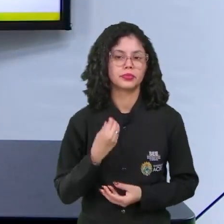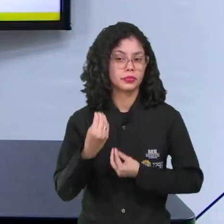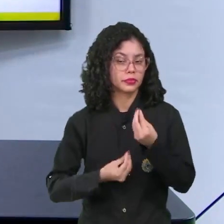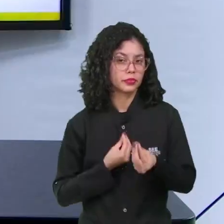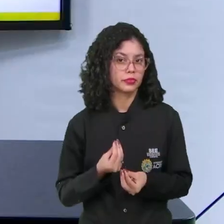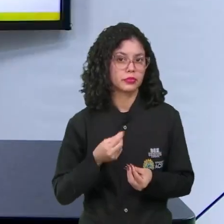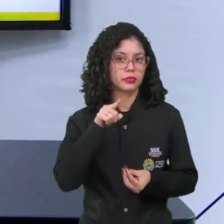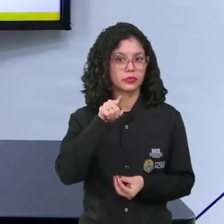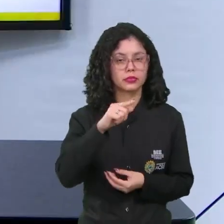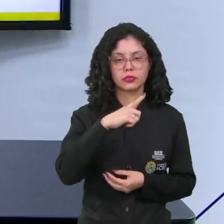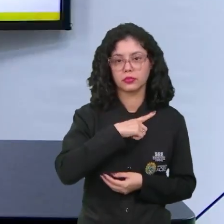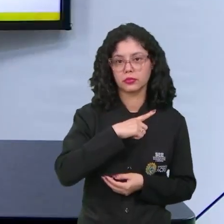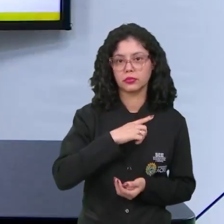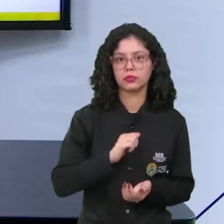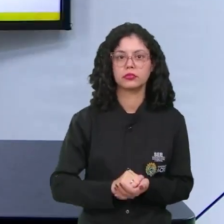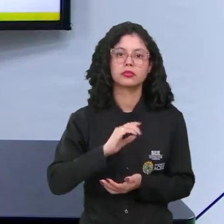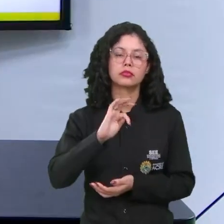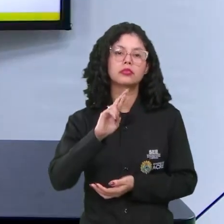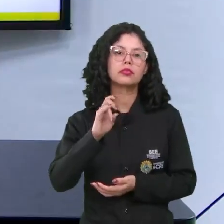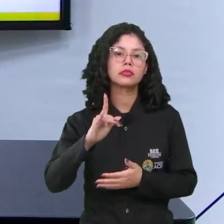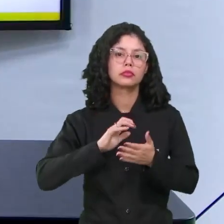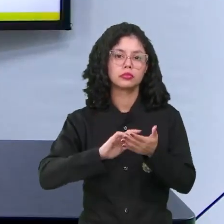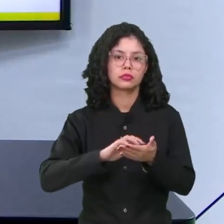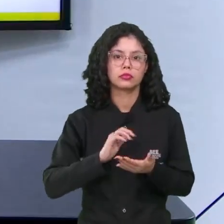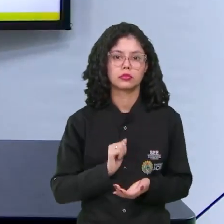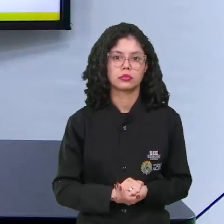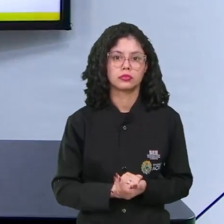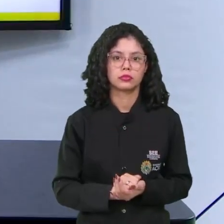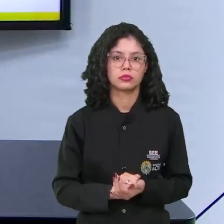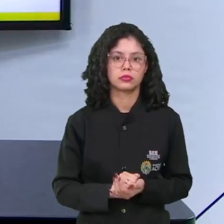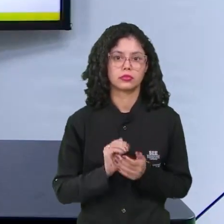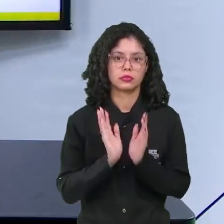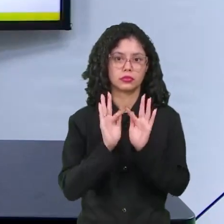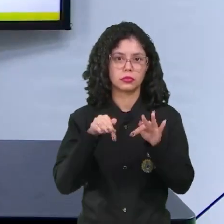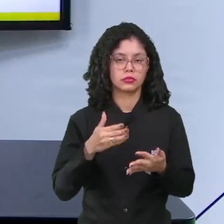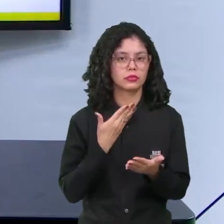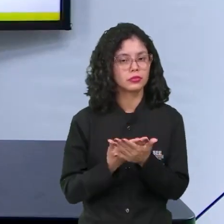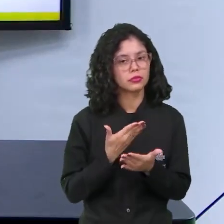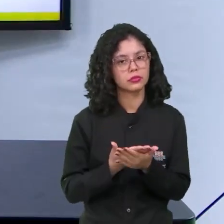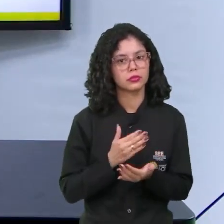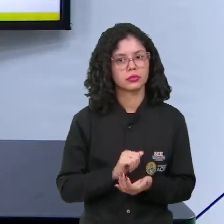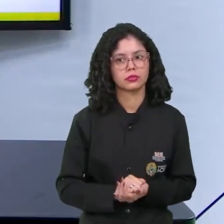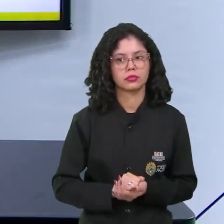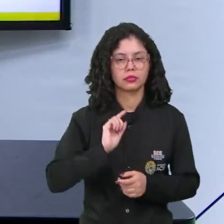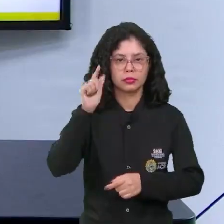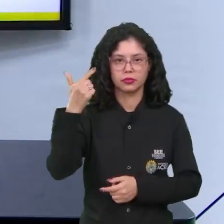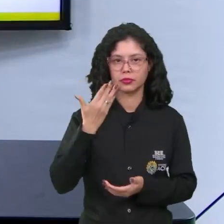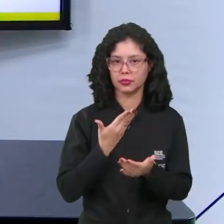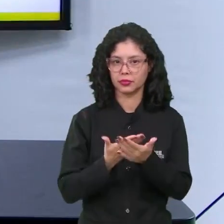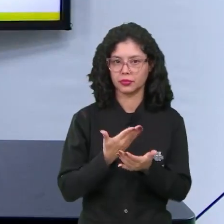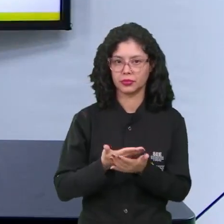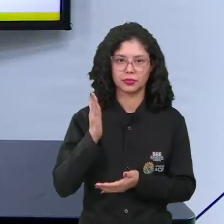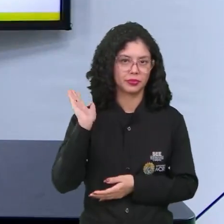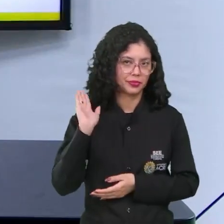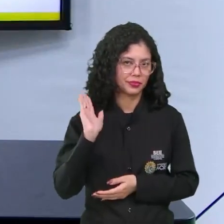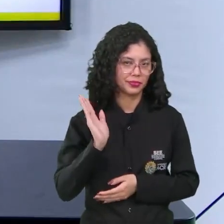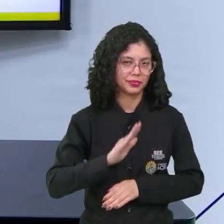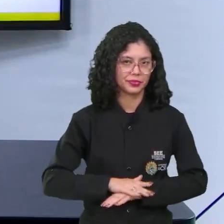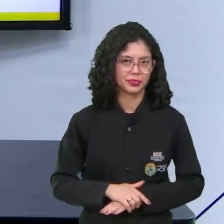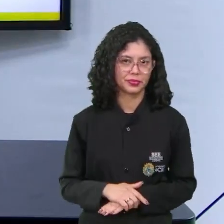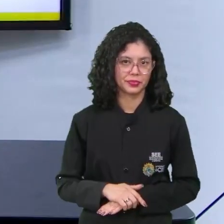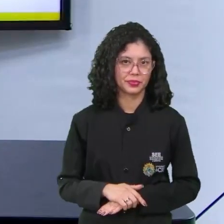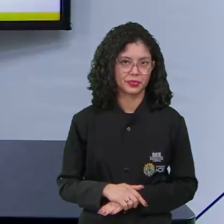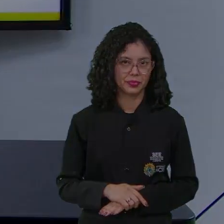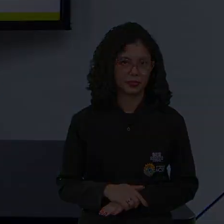você tem sido um curador digital, tá certo? A nossa aula fica por aqui, eu te vejo numa próxima. Tchau!